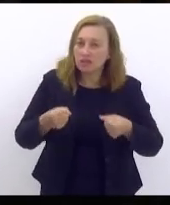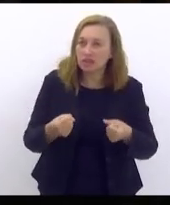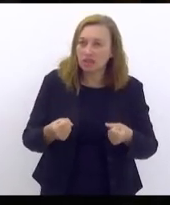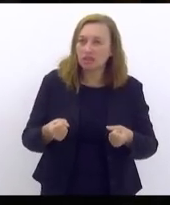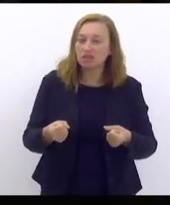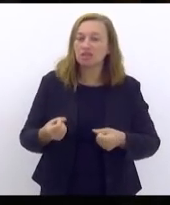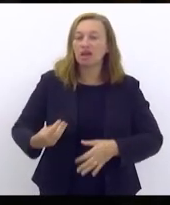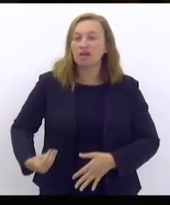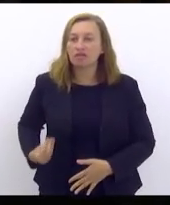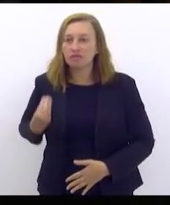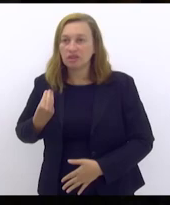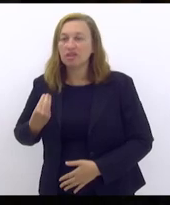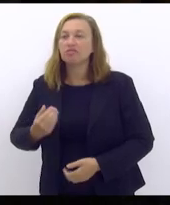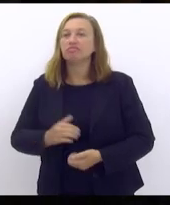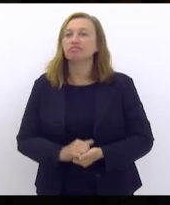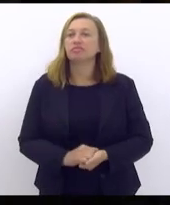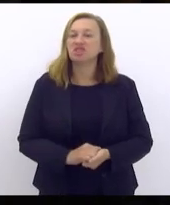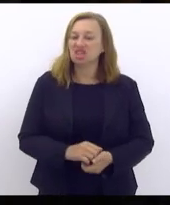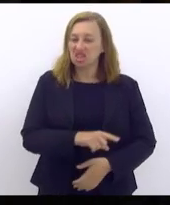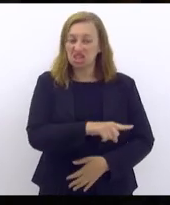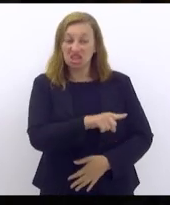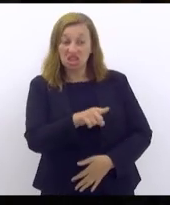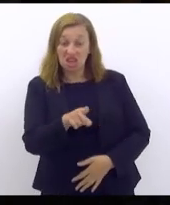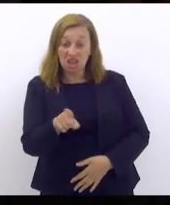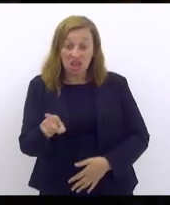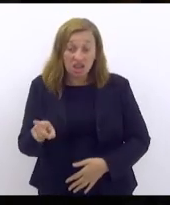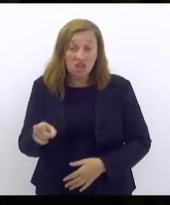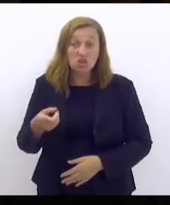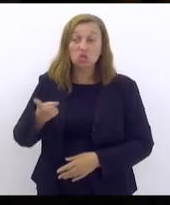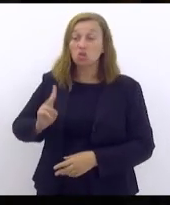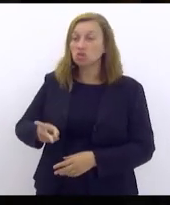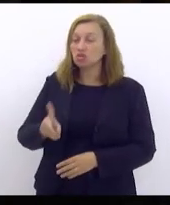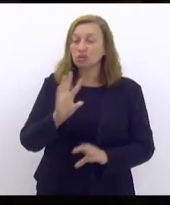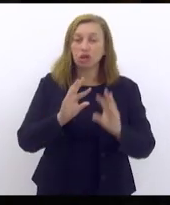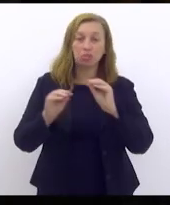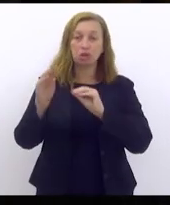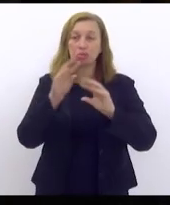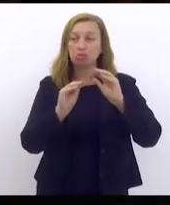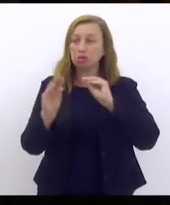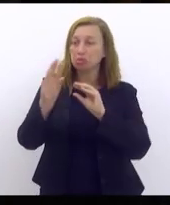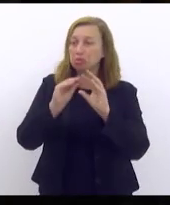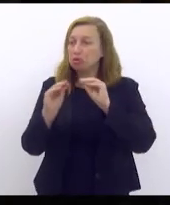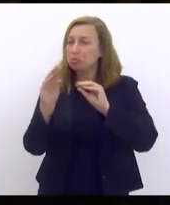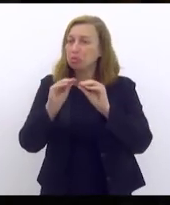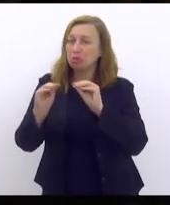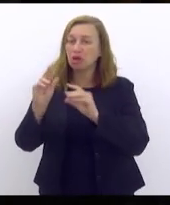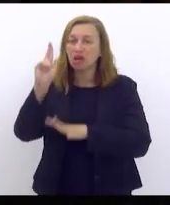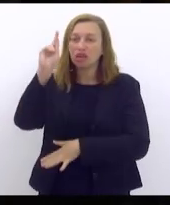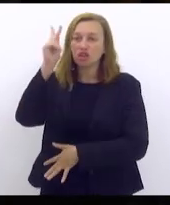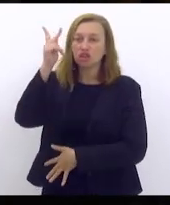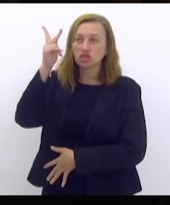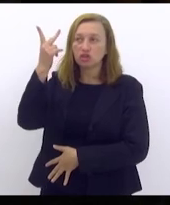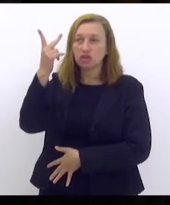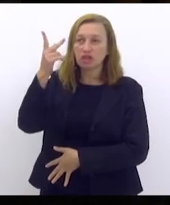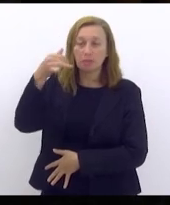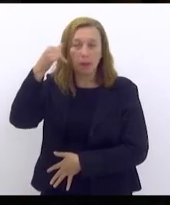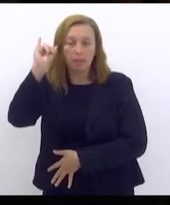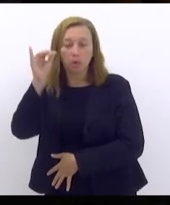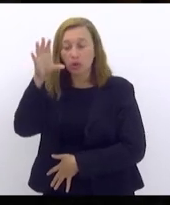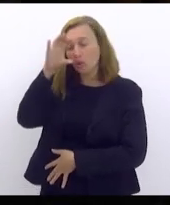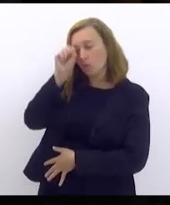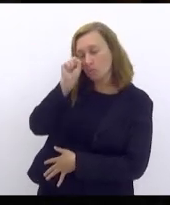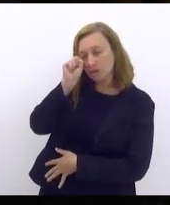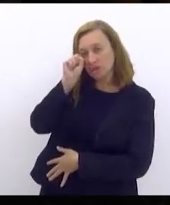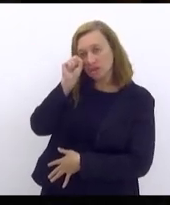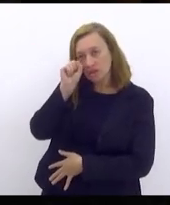incondicional da vida, e eles continuam no mimimi, continuam contando historinha para boi dormir, como